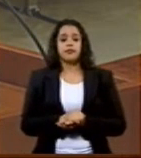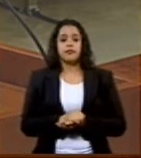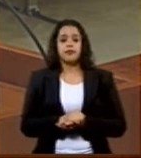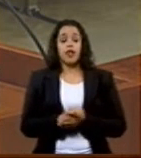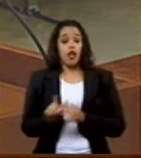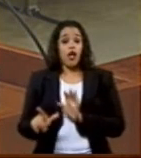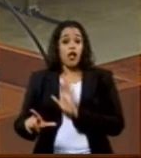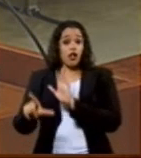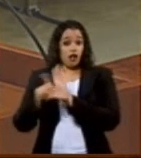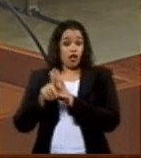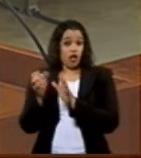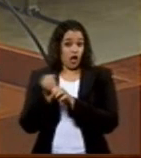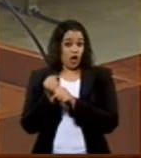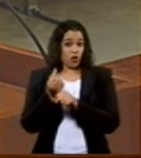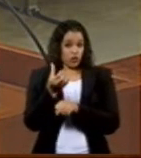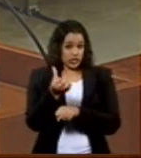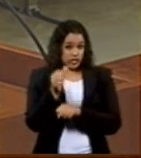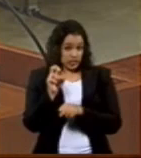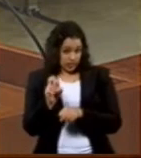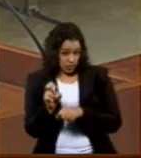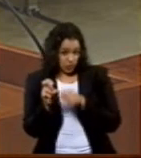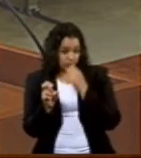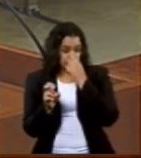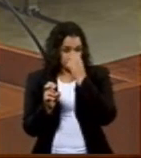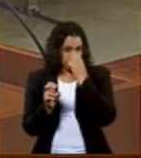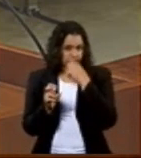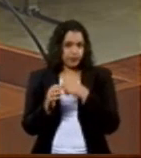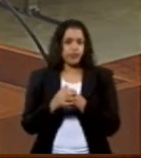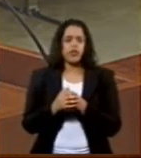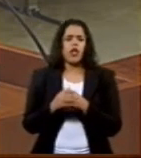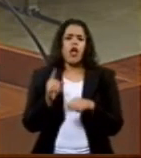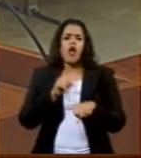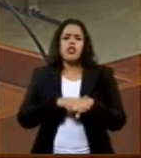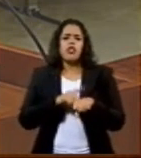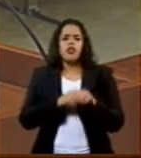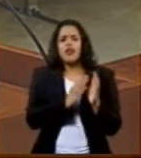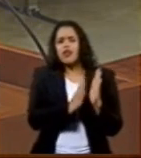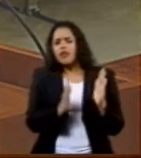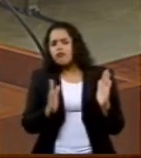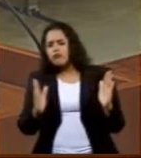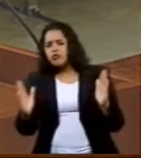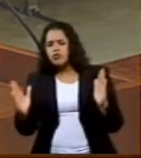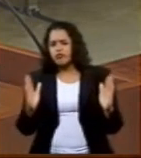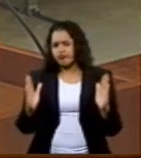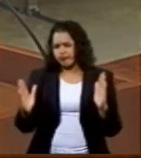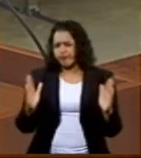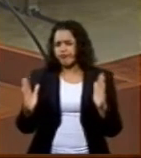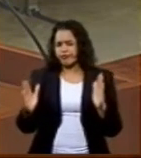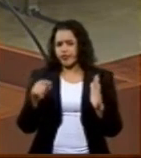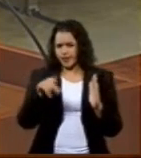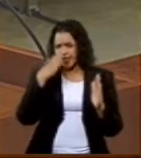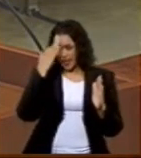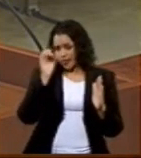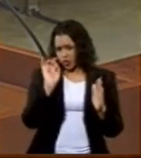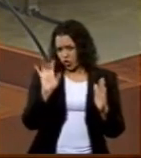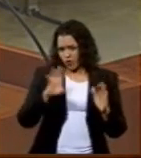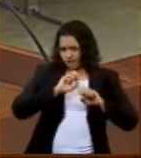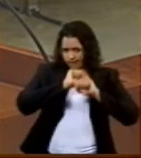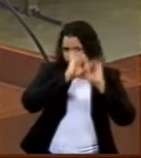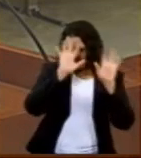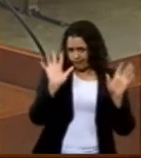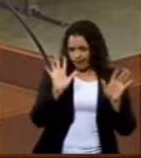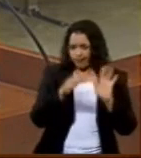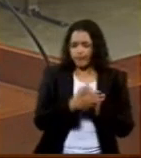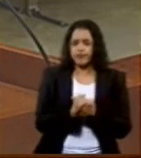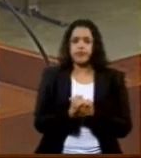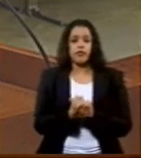A lei de 65, ela vigia numa época em que, Vossas Excelências bem sabem, é só para efeito de esclarecimento, em que